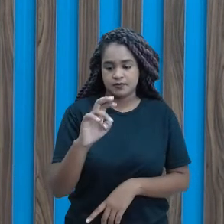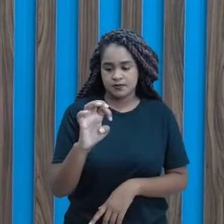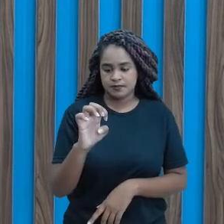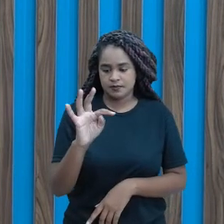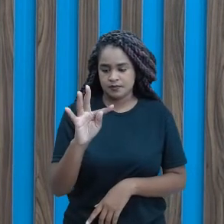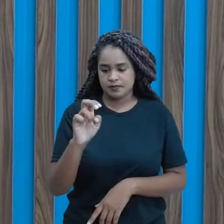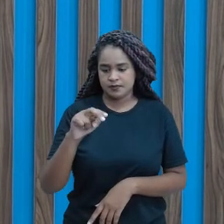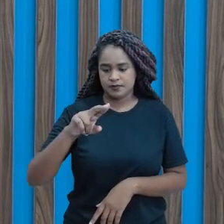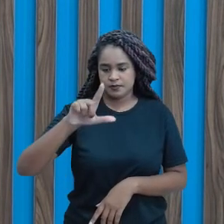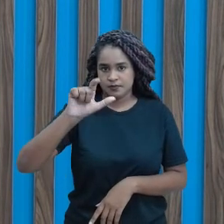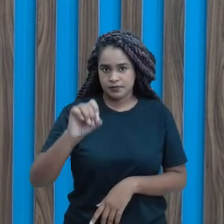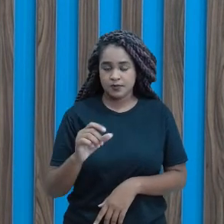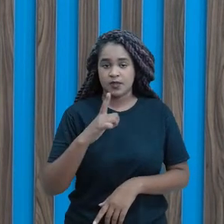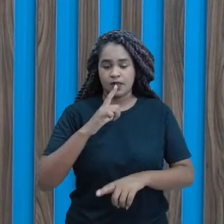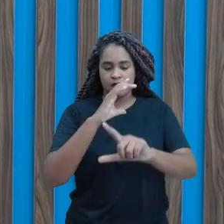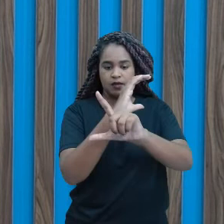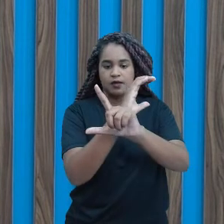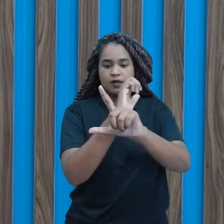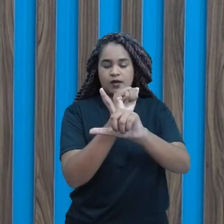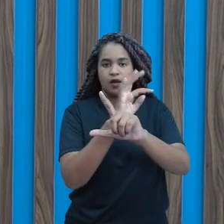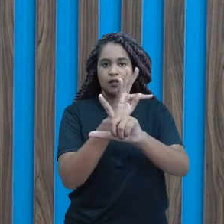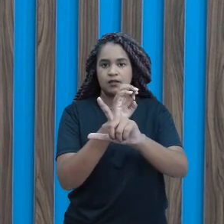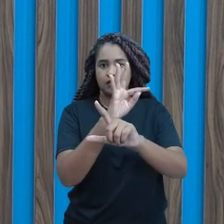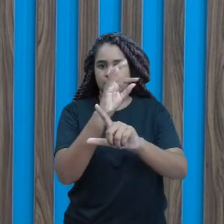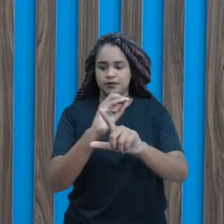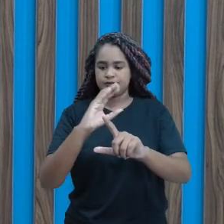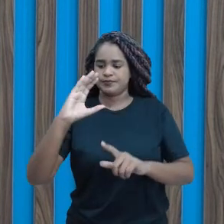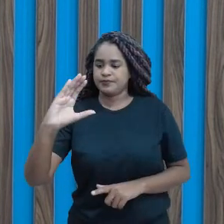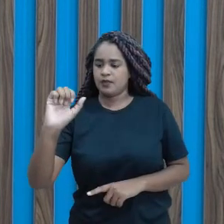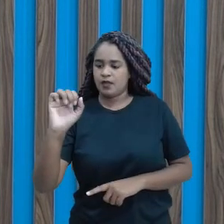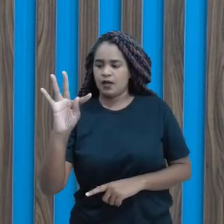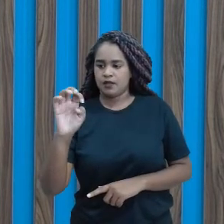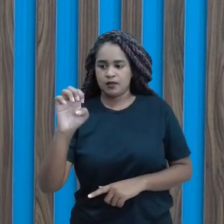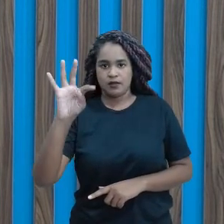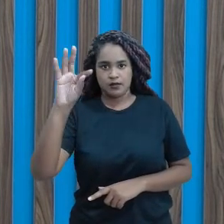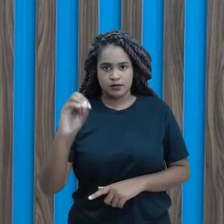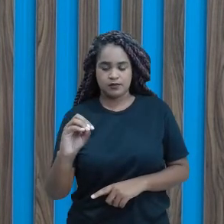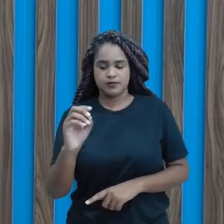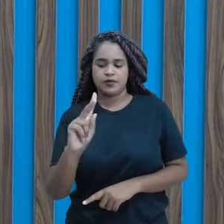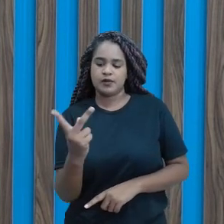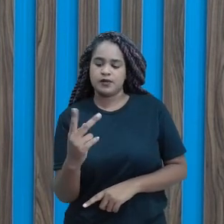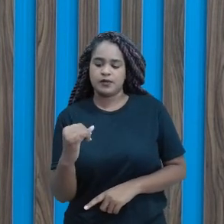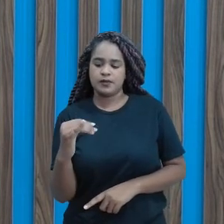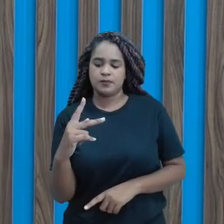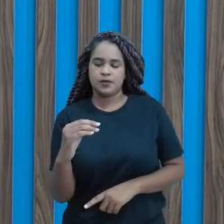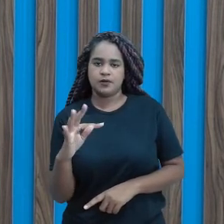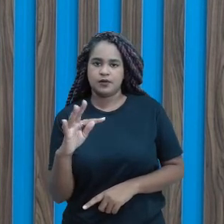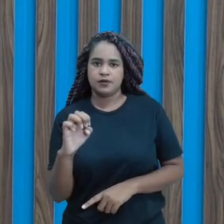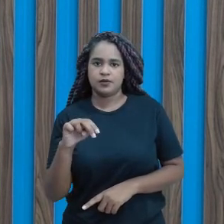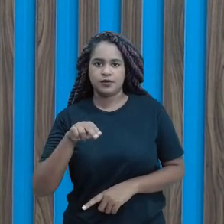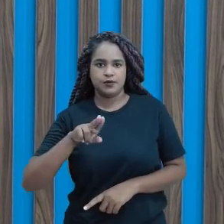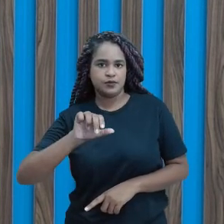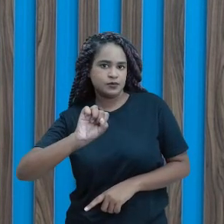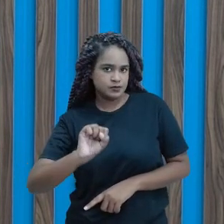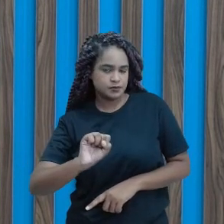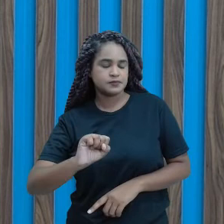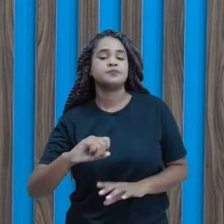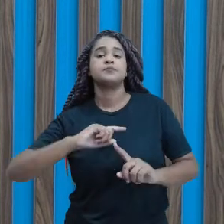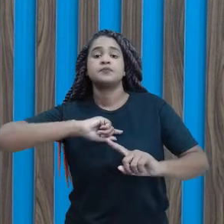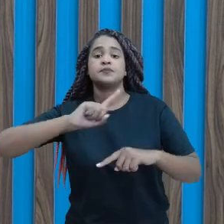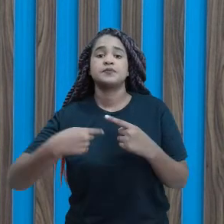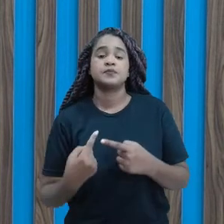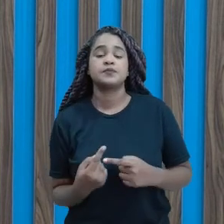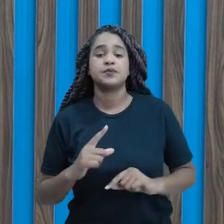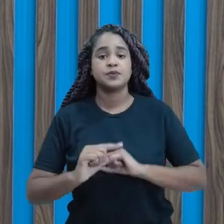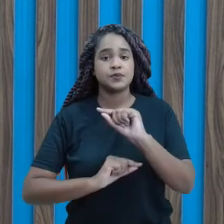de cateto e um lado chamado de hipotenusa, certo? Então, depois, Briane mostrou uma forma